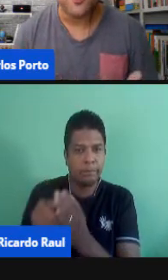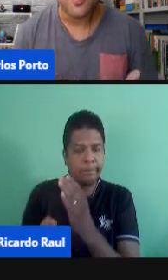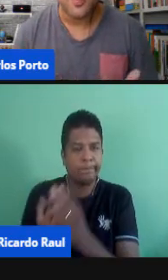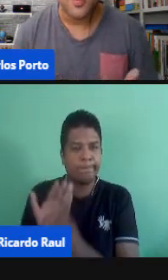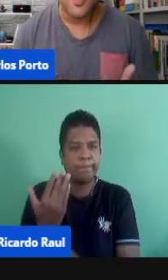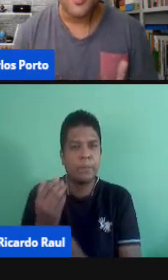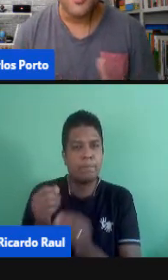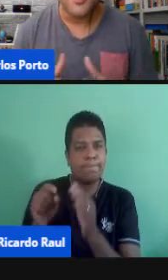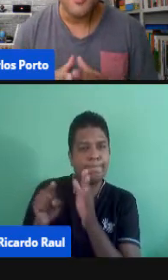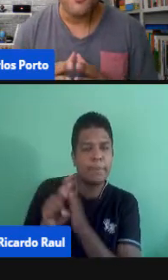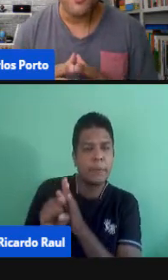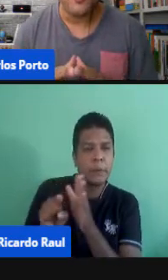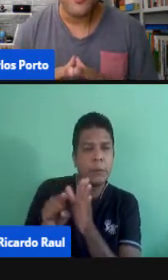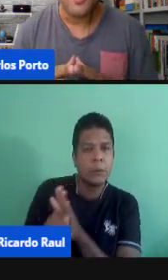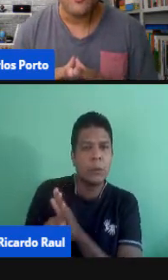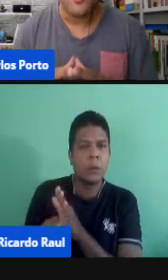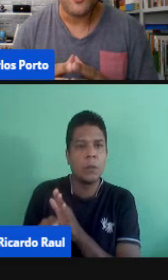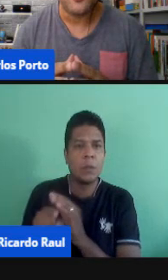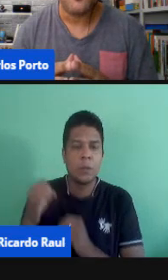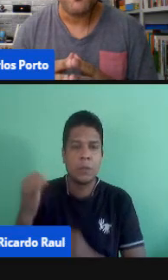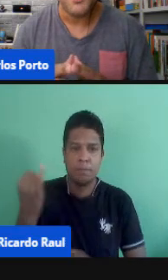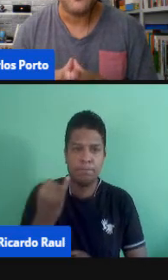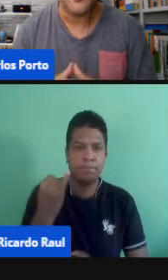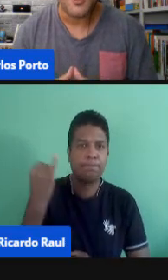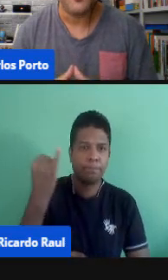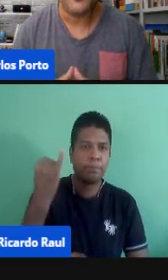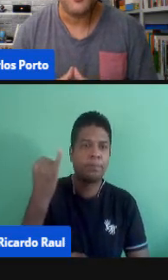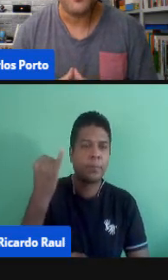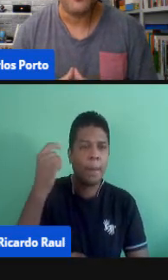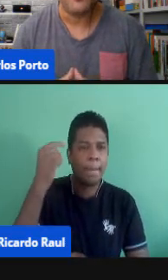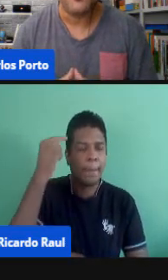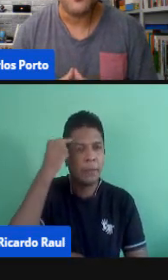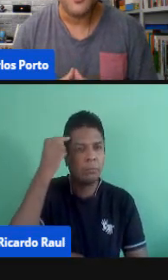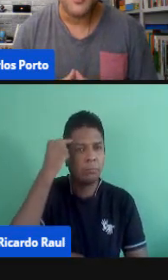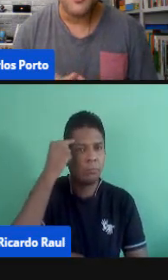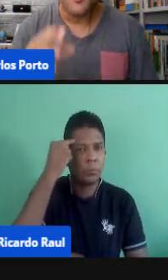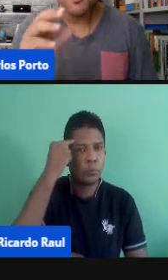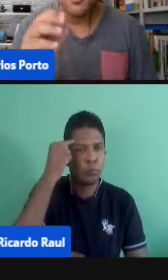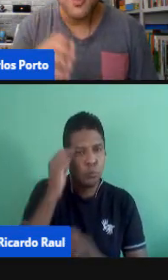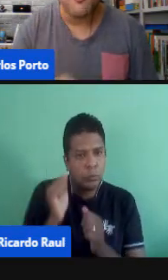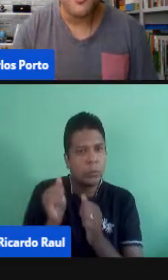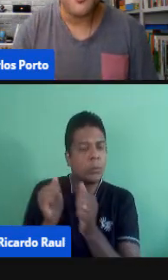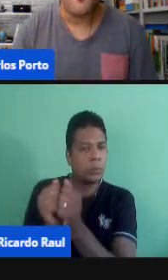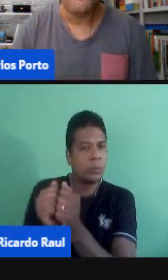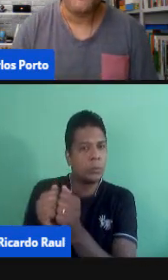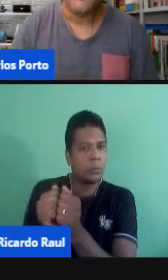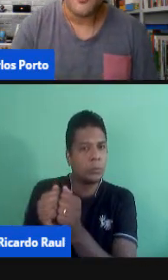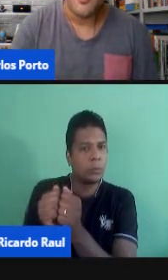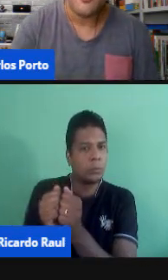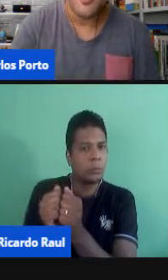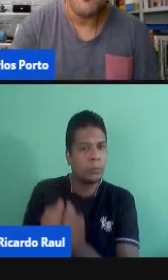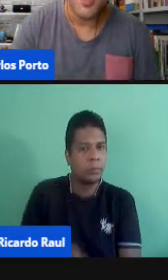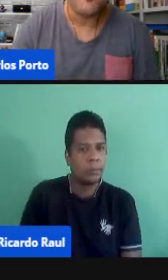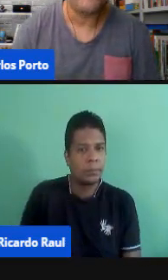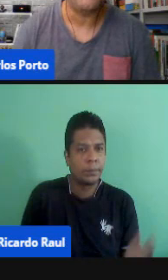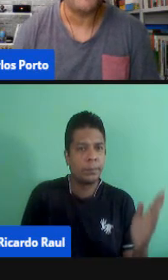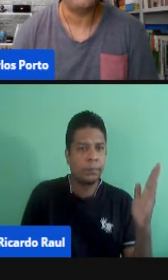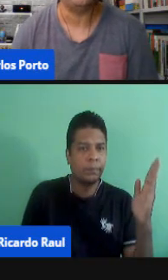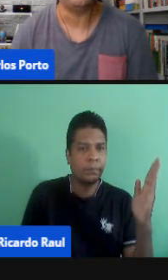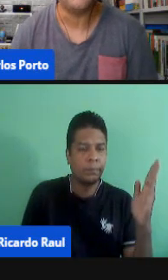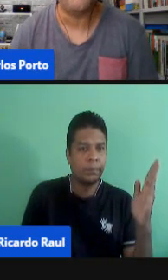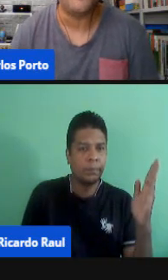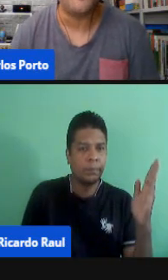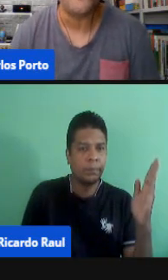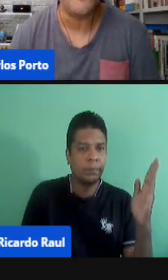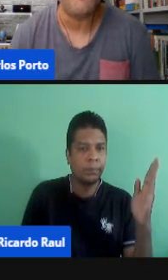indagações. E é importante nós pensarmos nisso junto. Observe, então, essa imagem que eu trago